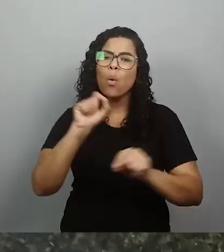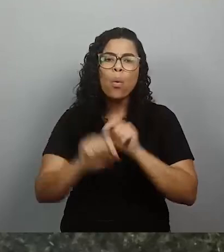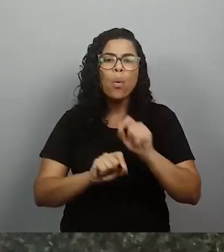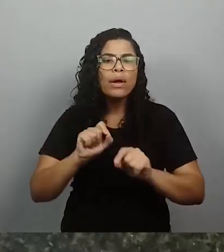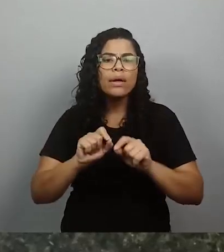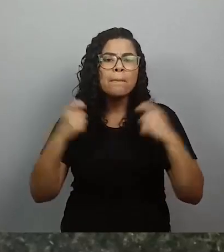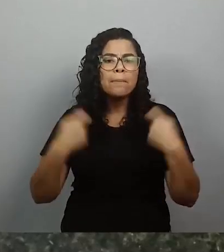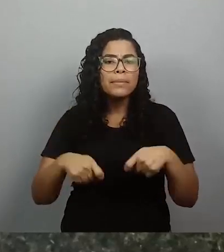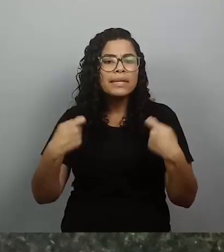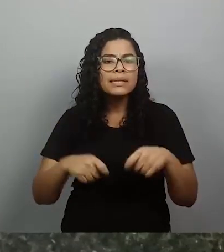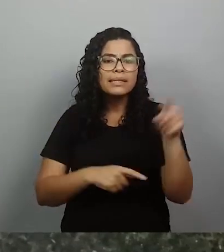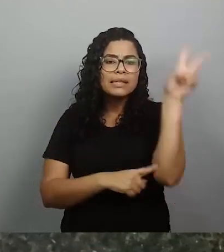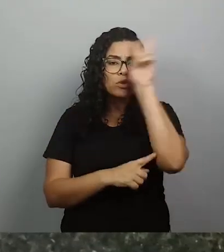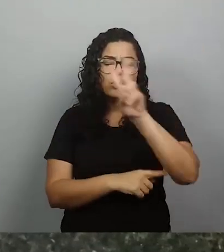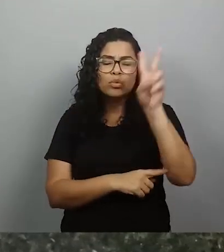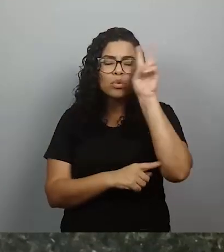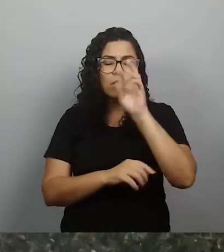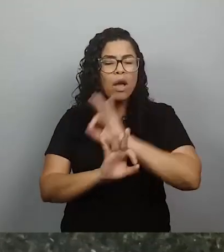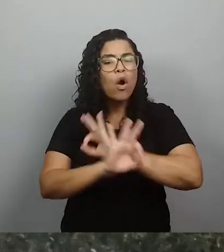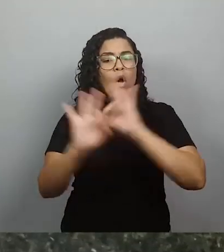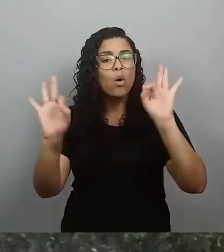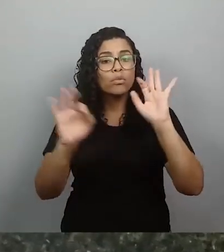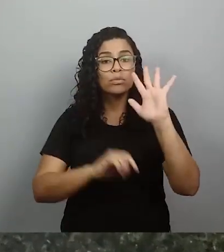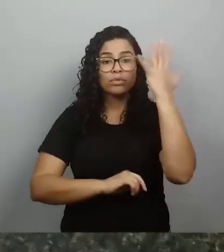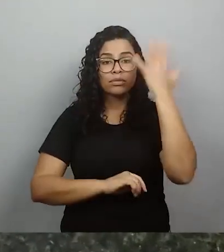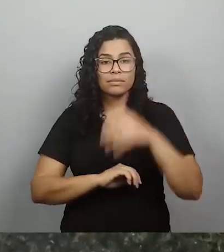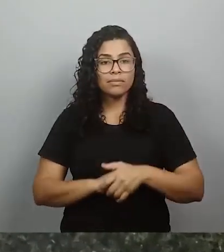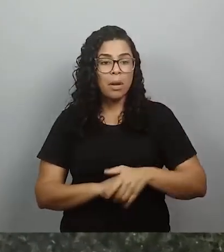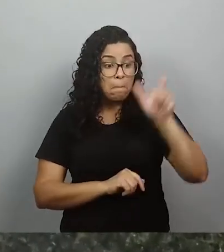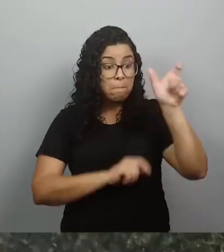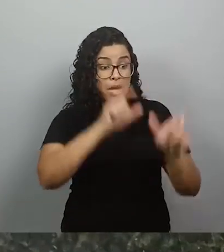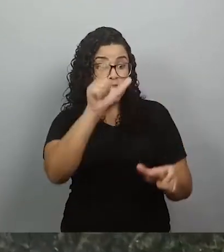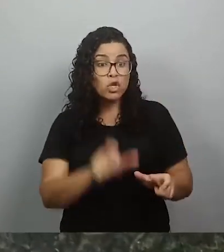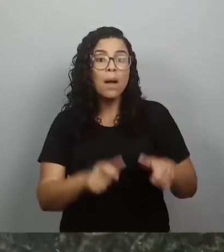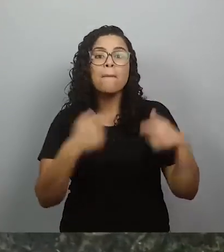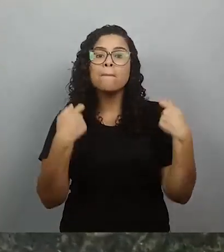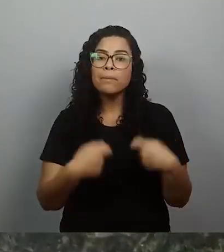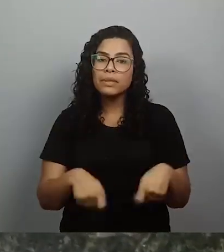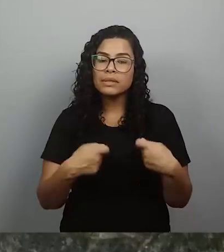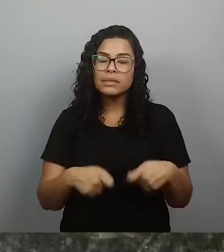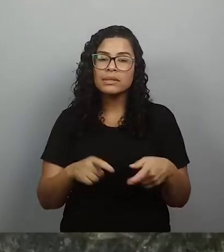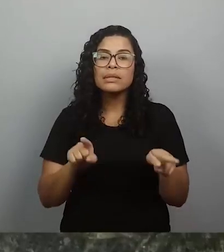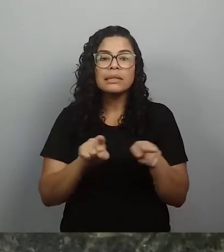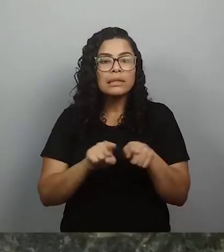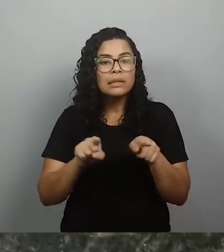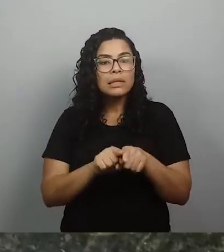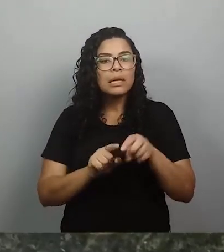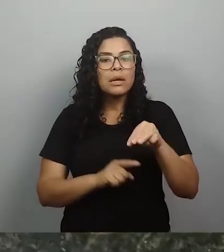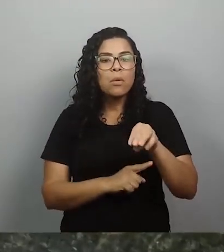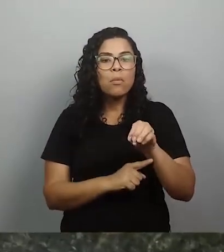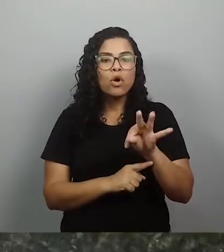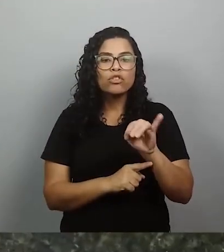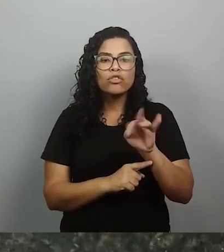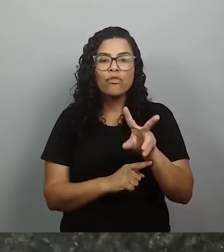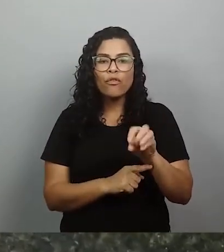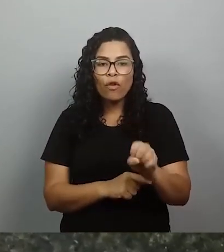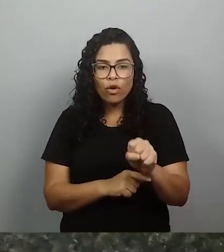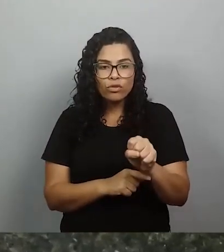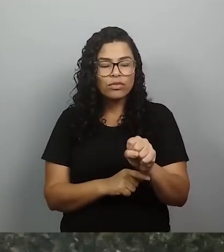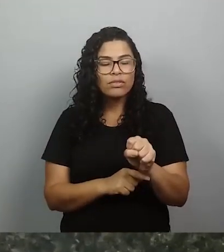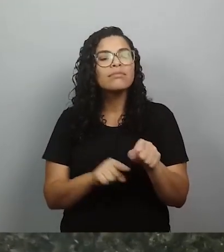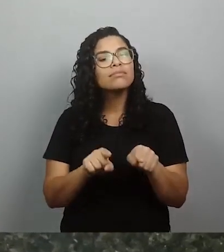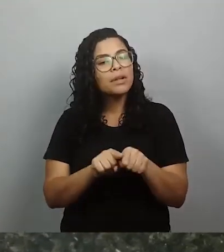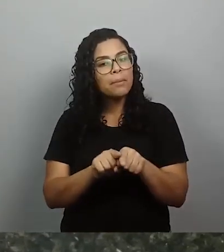incrível? Precisa ter personagens, precisa ter um motivo que cative o leitor. A história